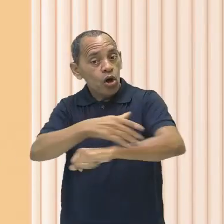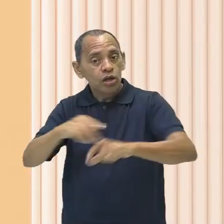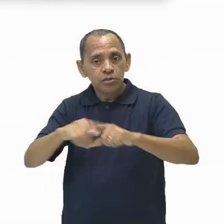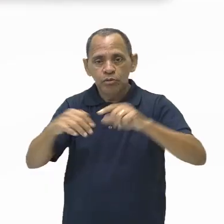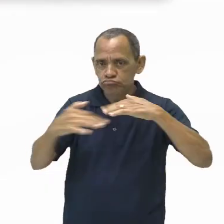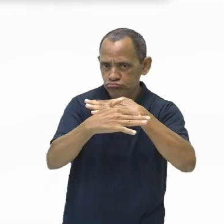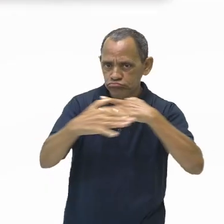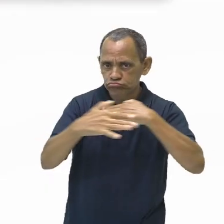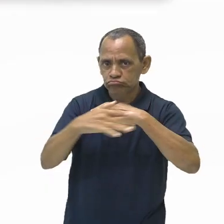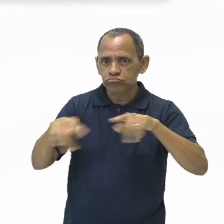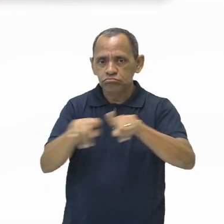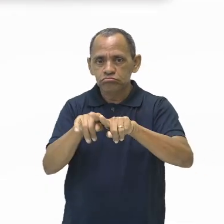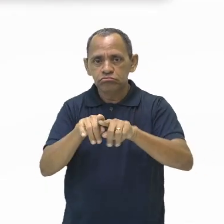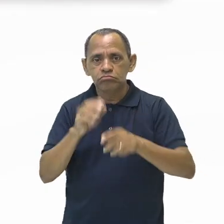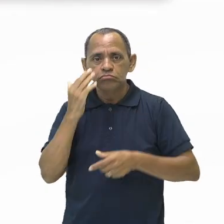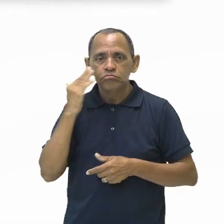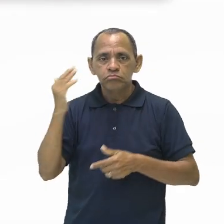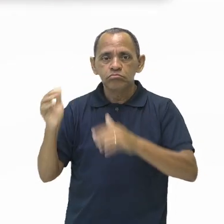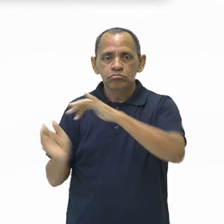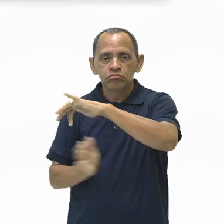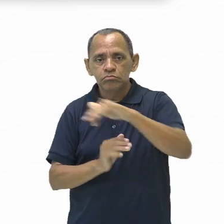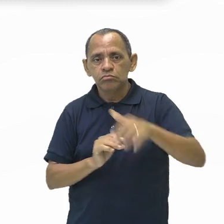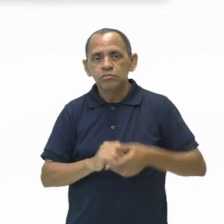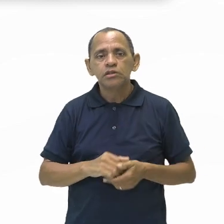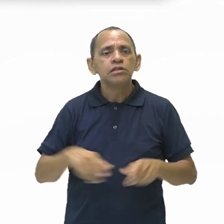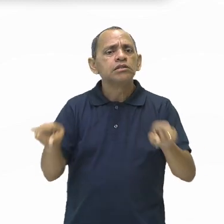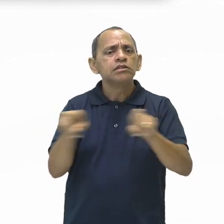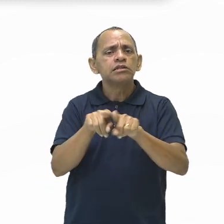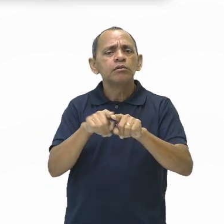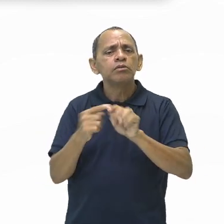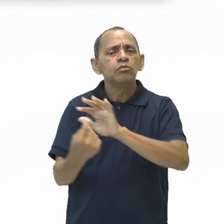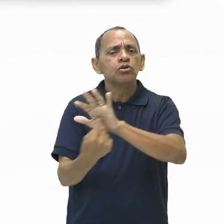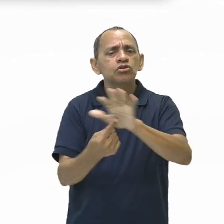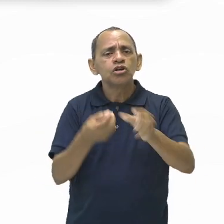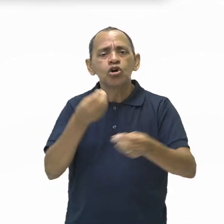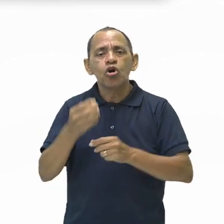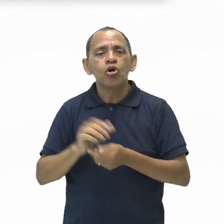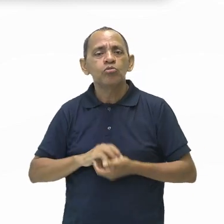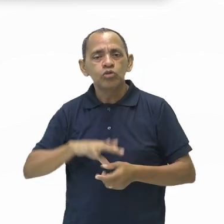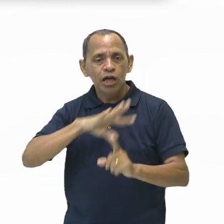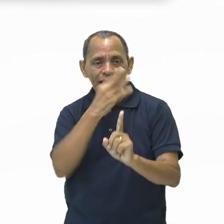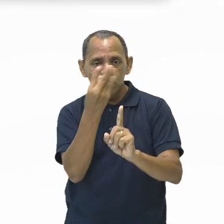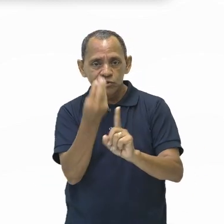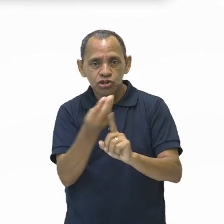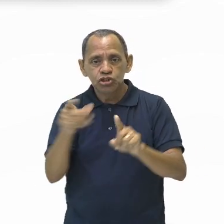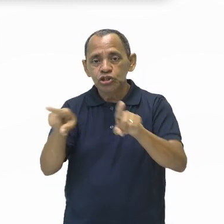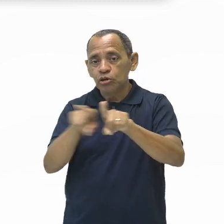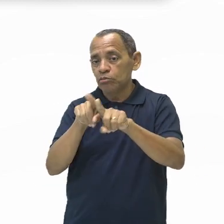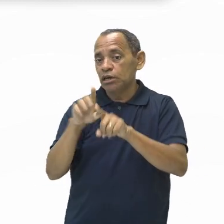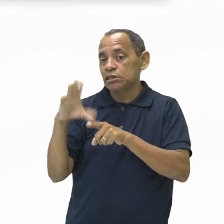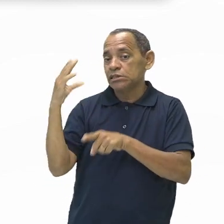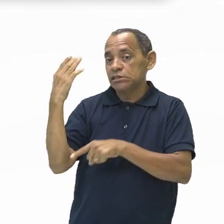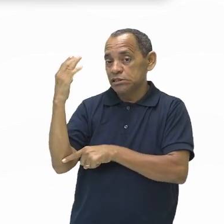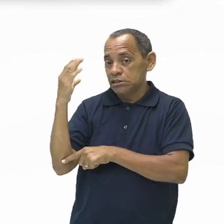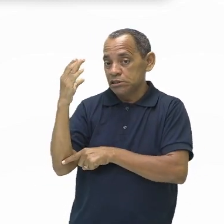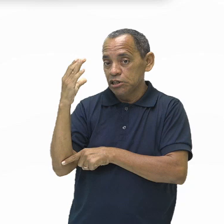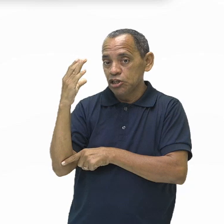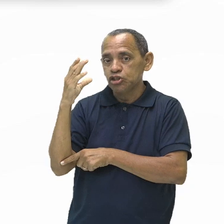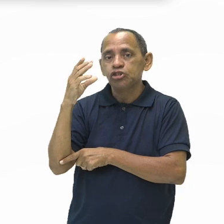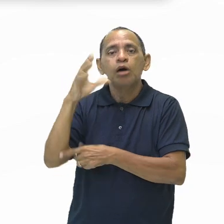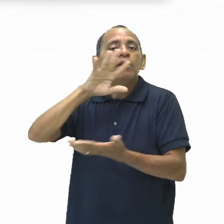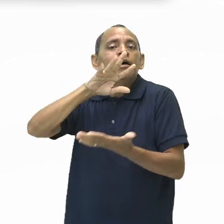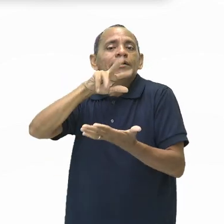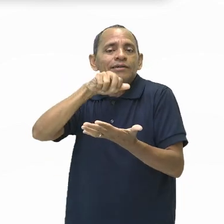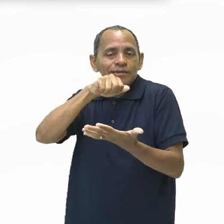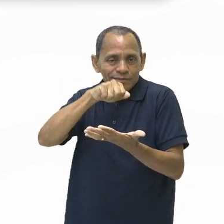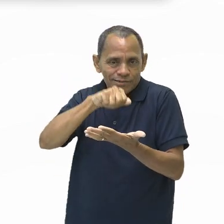gente prossegue aqui com o nosso texto. Ele também trouxe artistas e cientistas para documentar